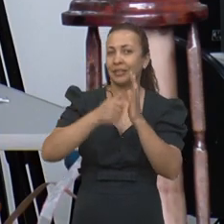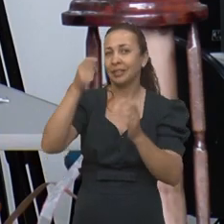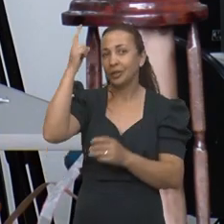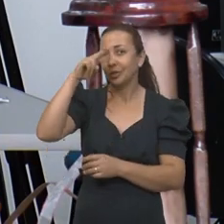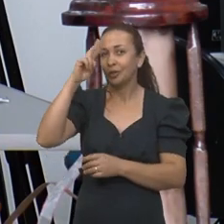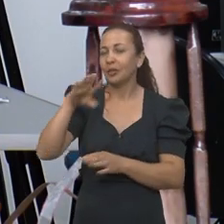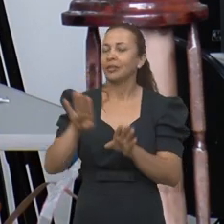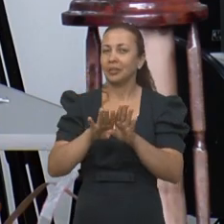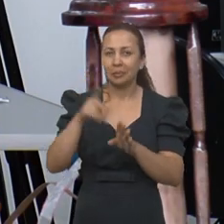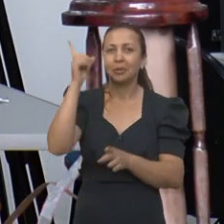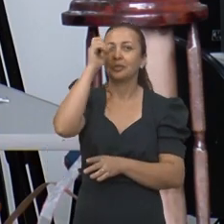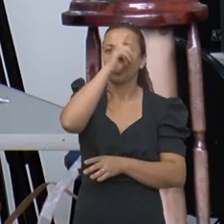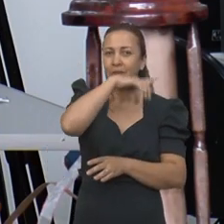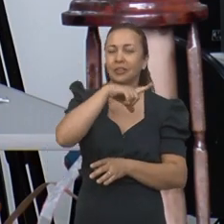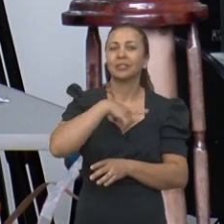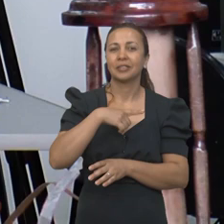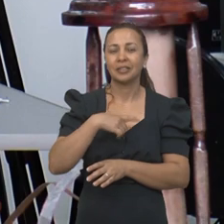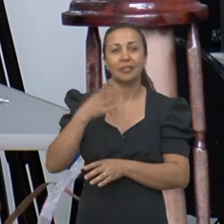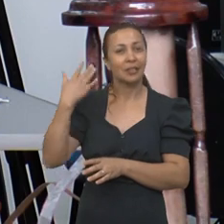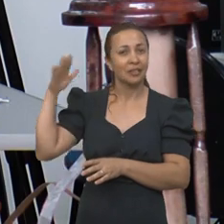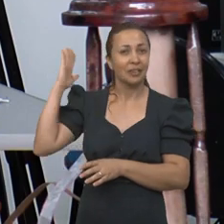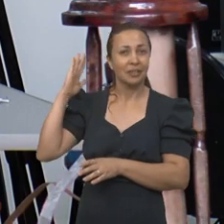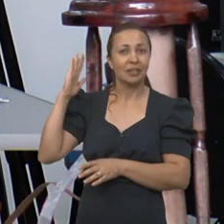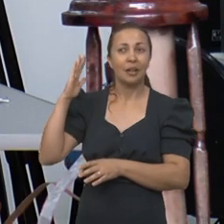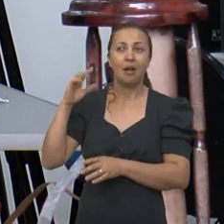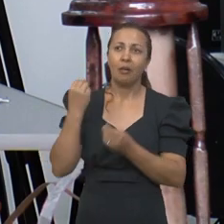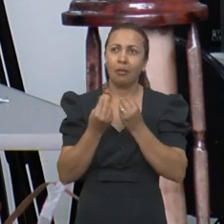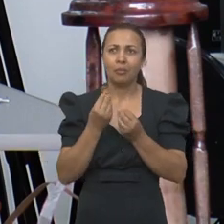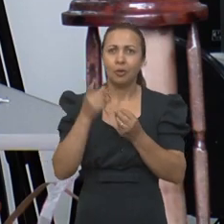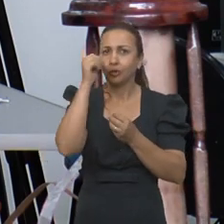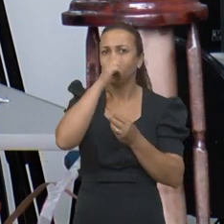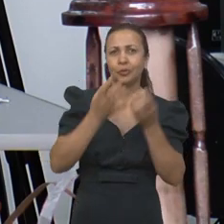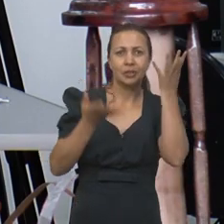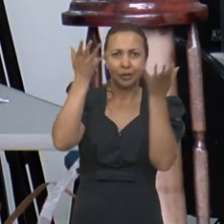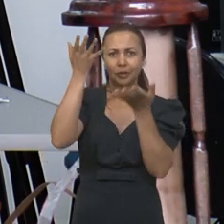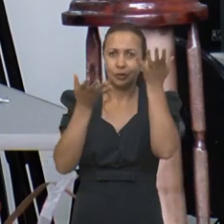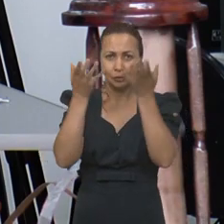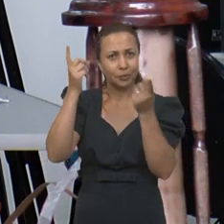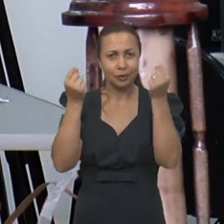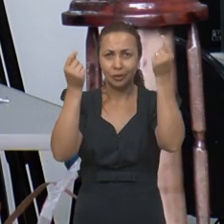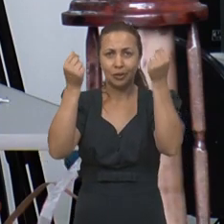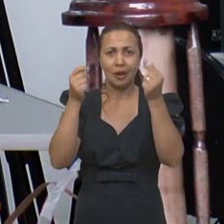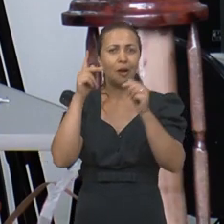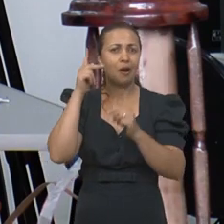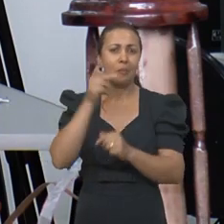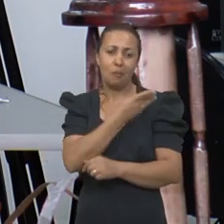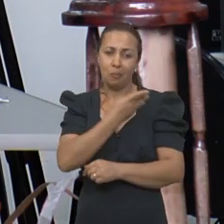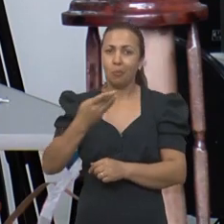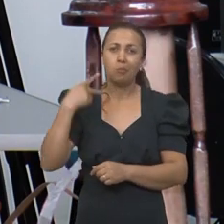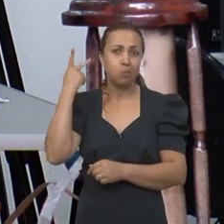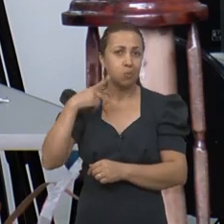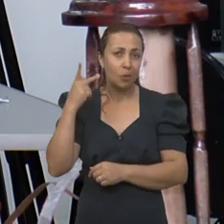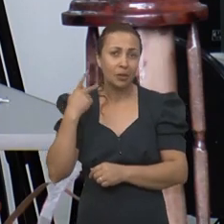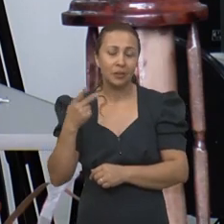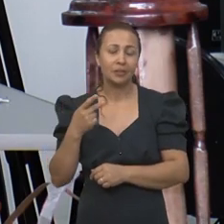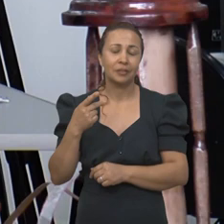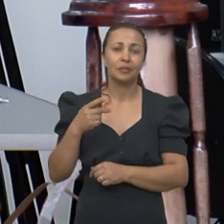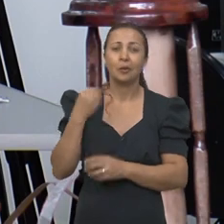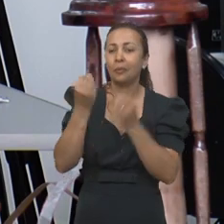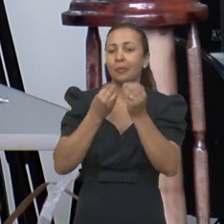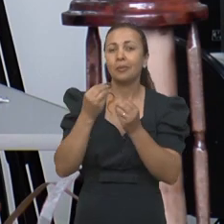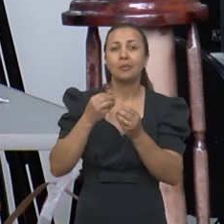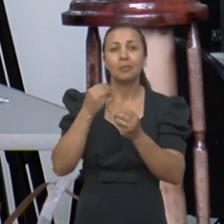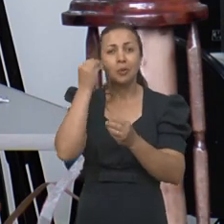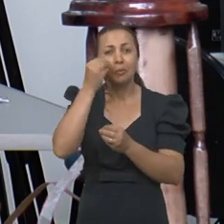histórico e as dificuldades que houve uma época ou seja dificuldades económica política da égua internet